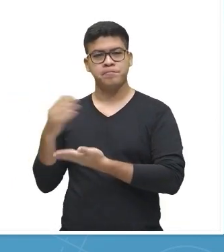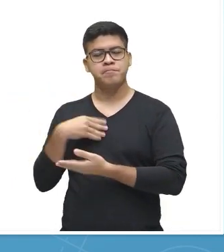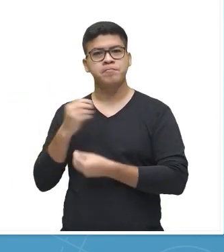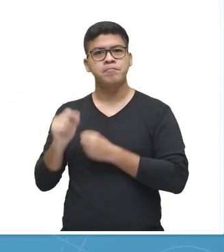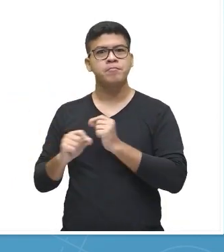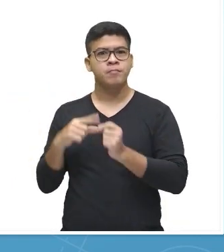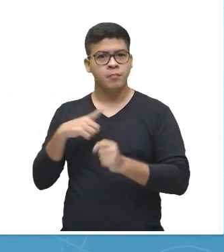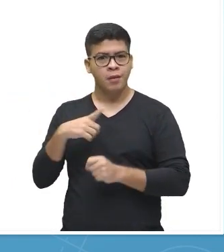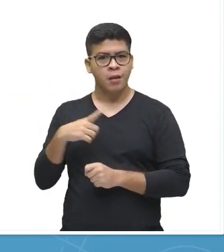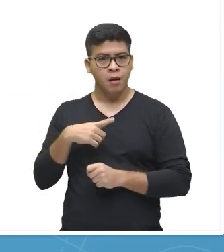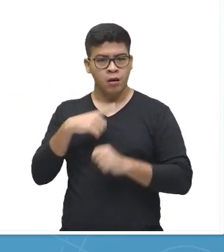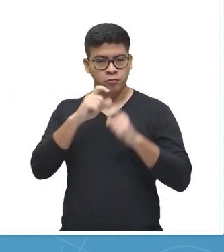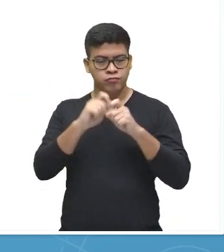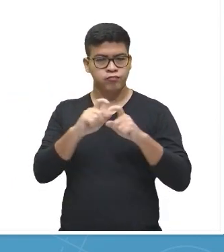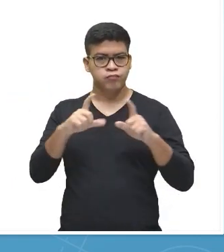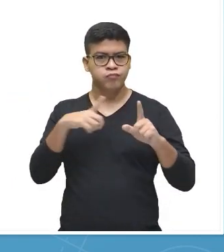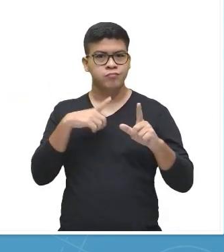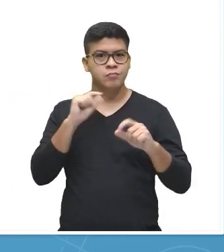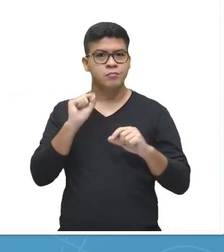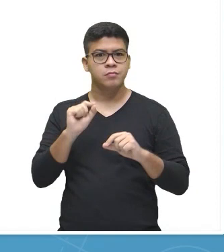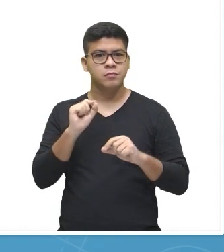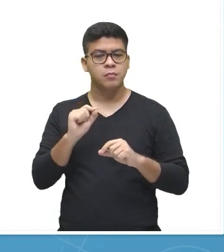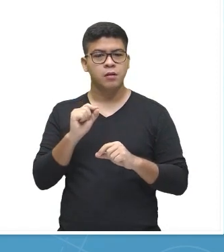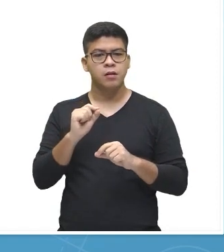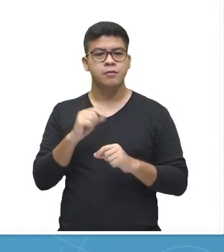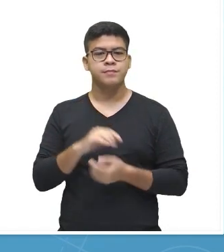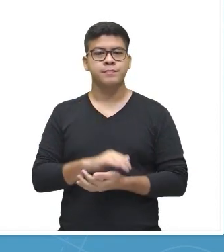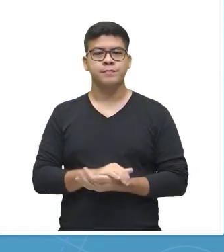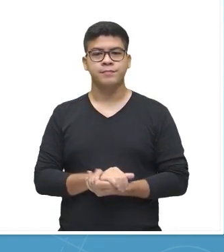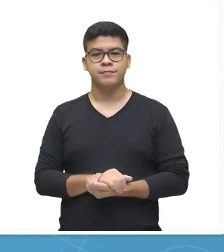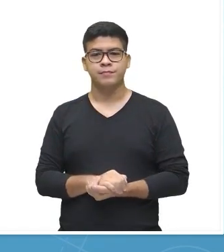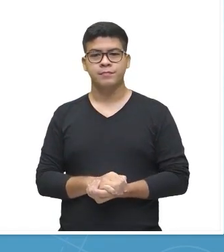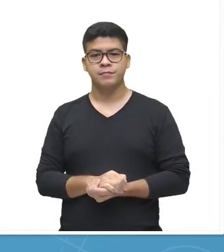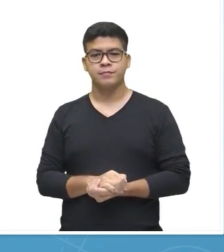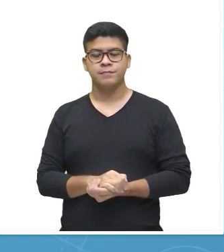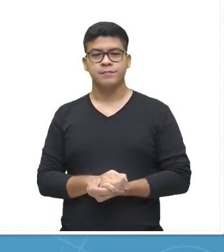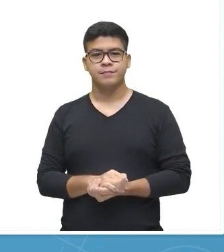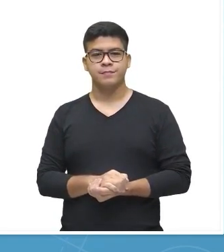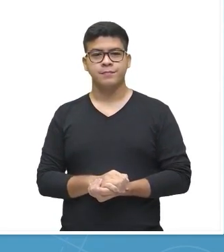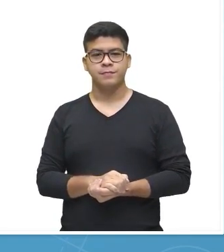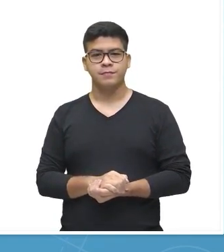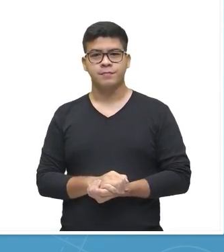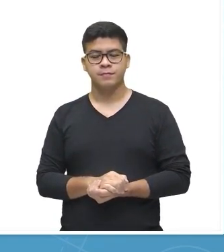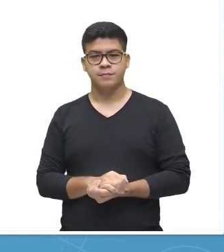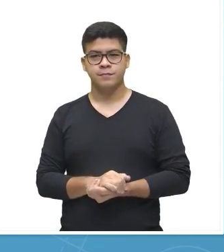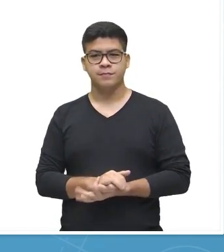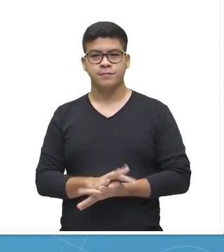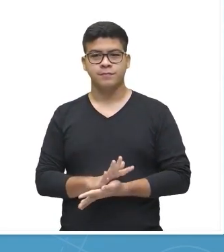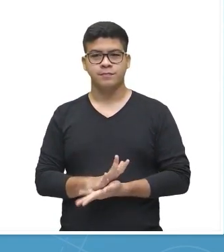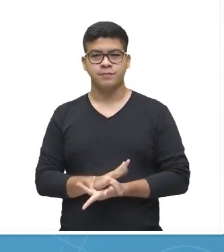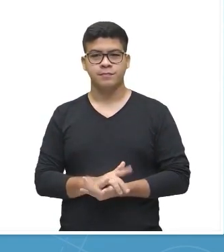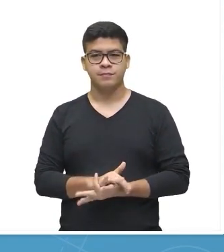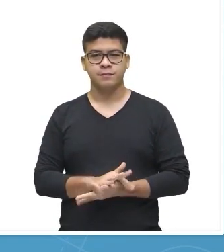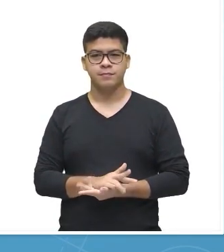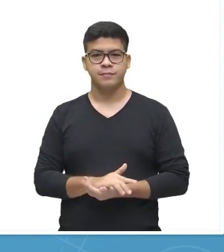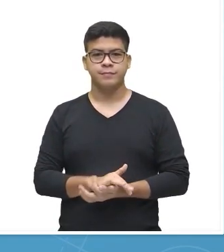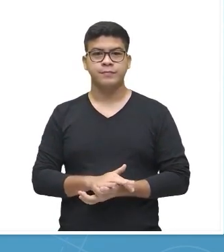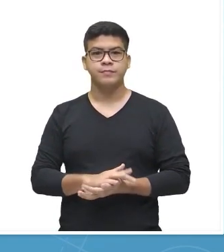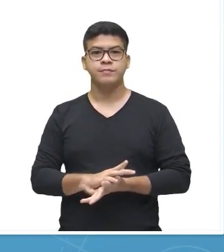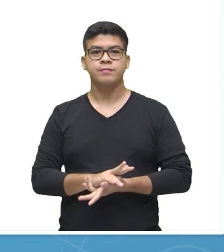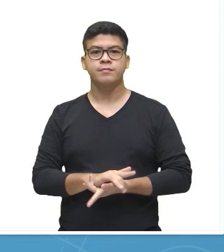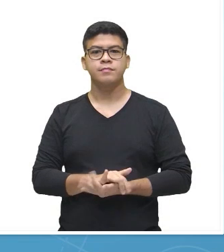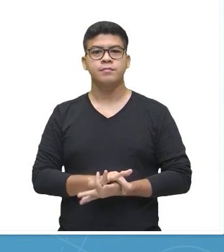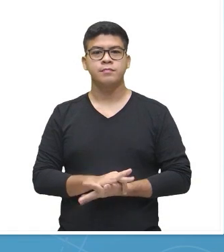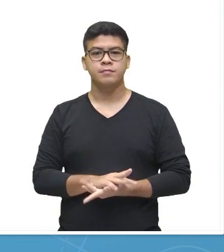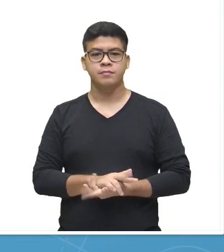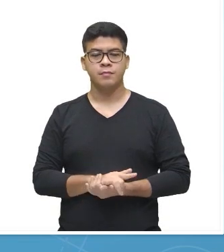da Escola Estadual Álvaro Maia participando, parabéns, sejam bem-vindos, colocou a